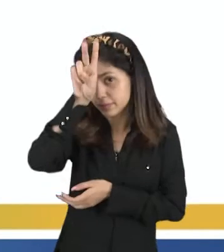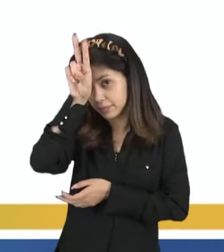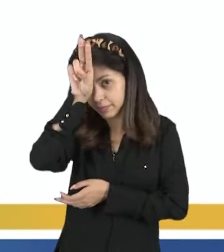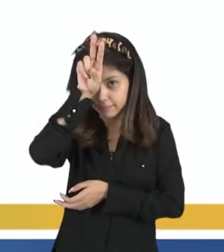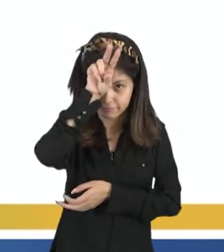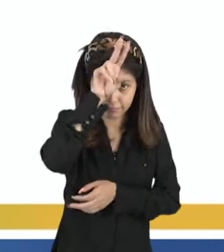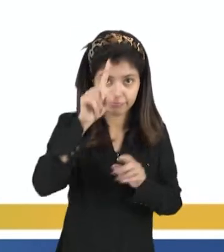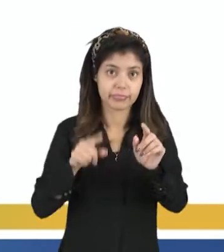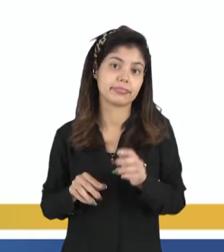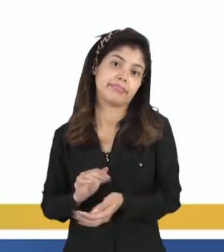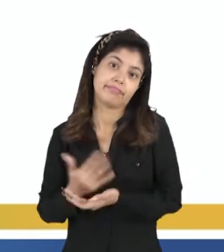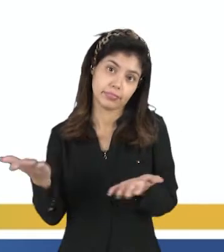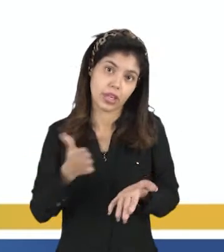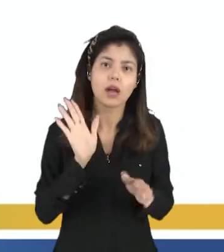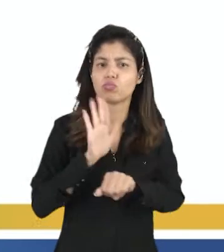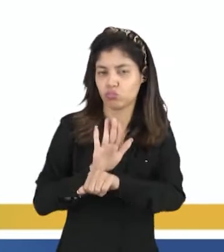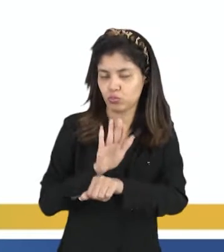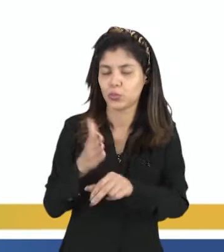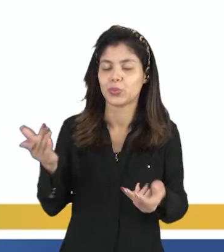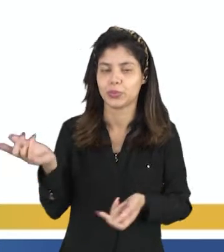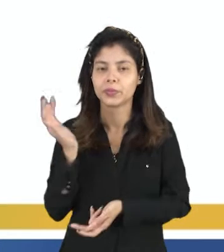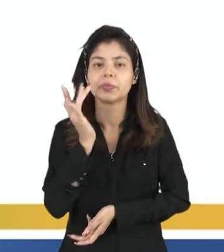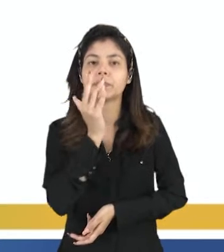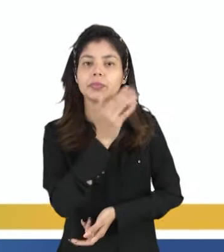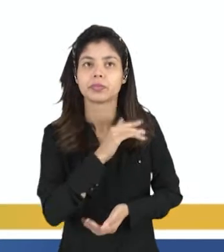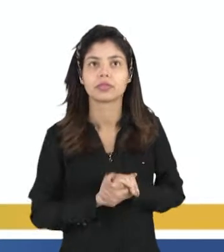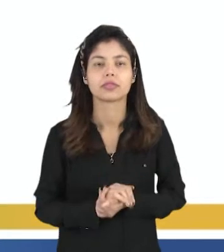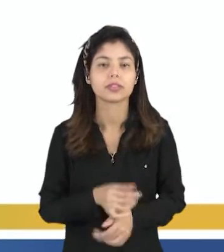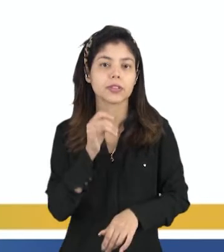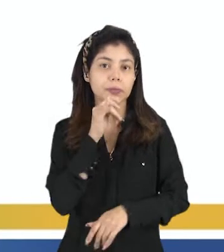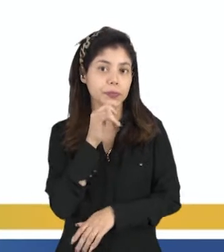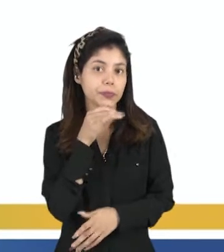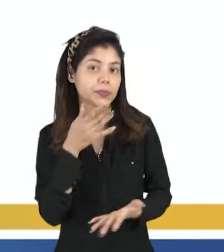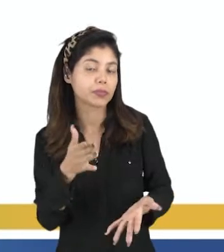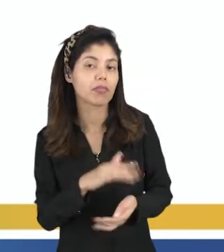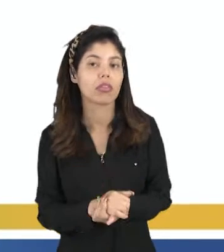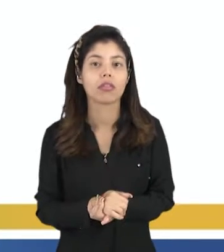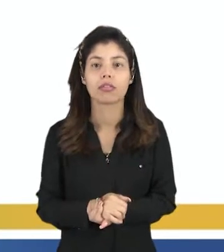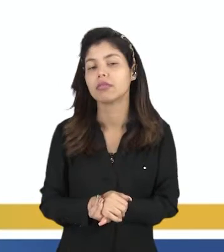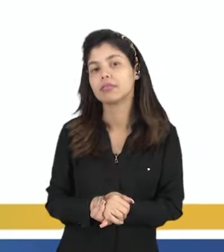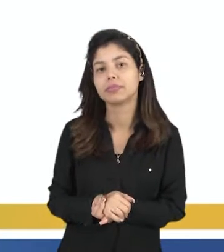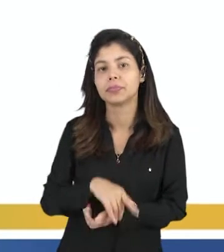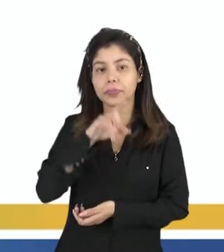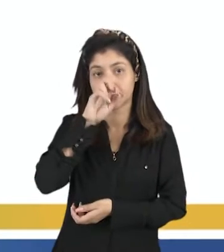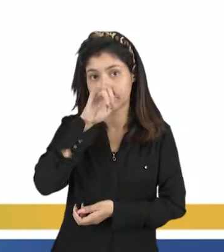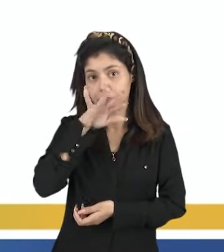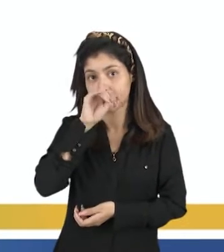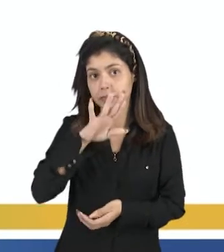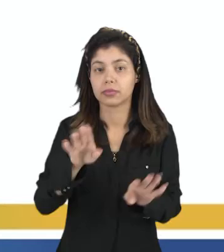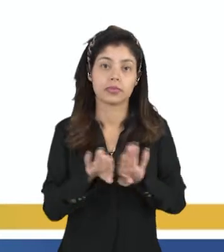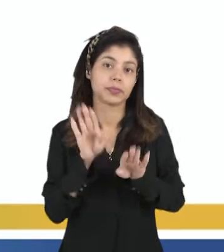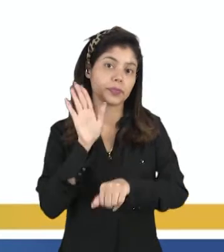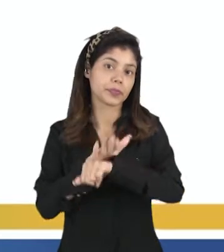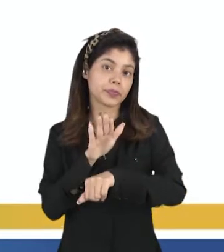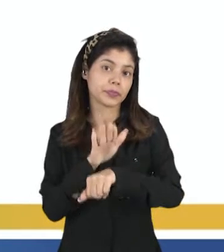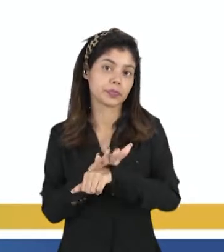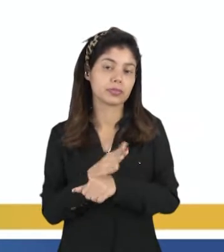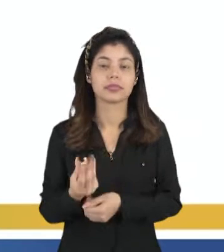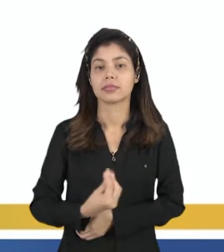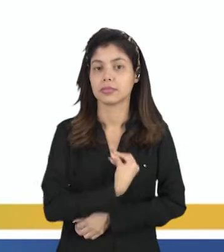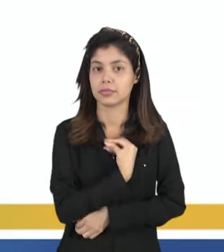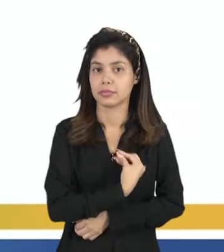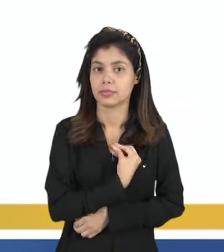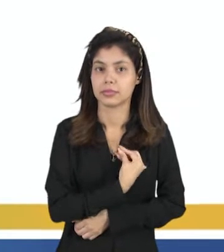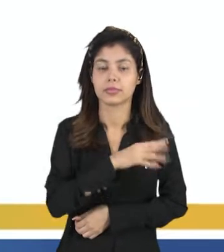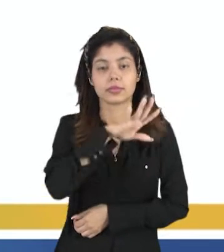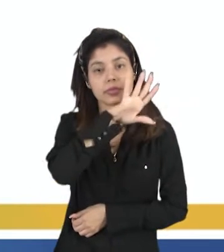nessa percepção de odores. O olfato, ele é de extrema utilidade, né? Ele ajuda na sobrevivência